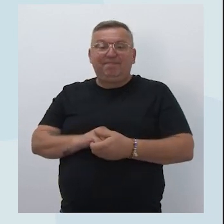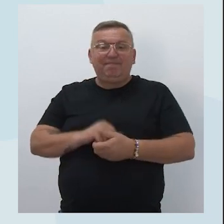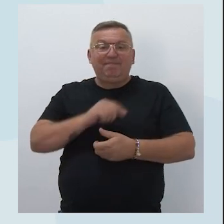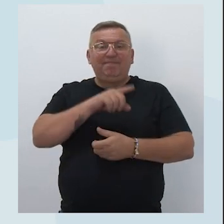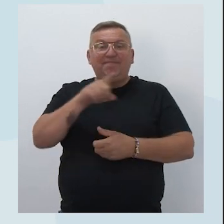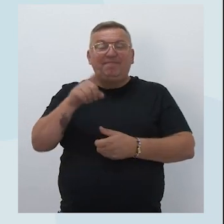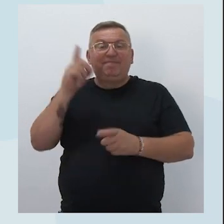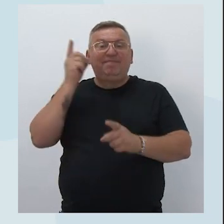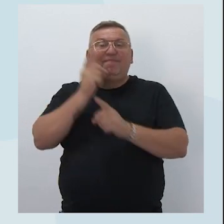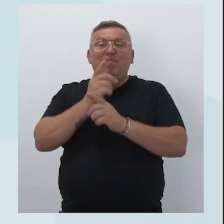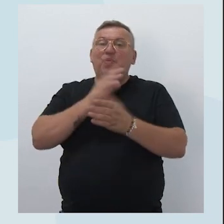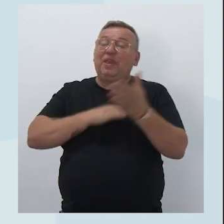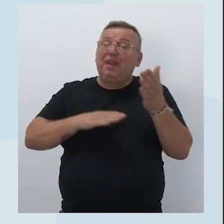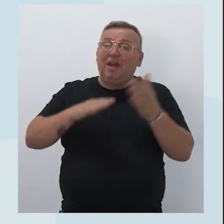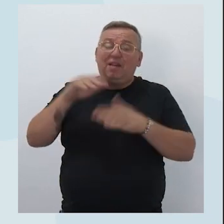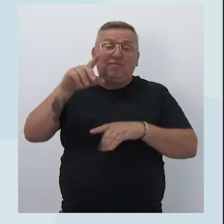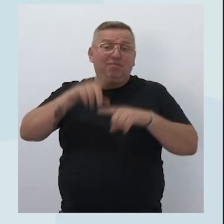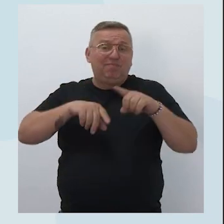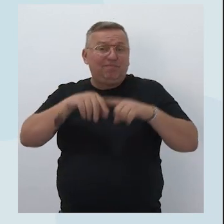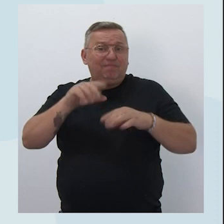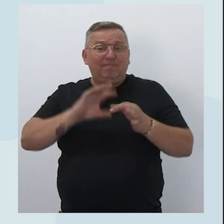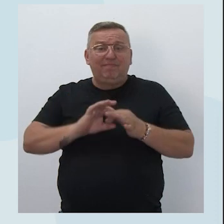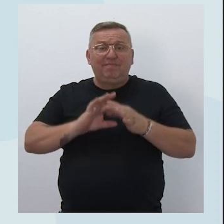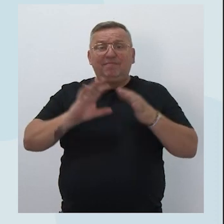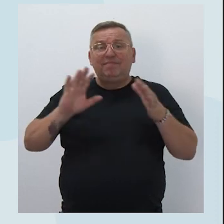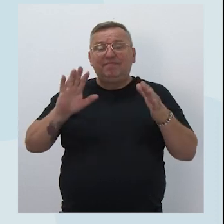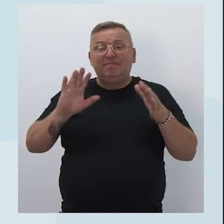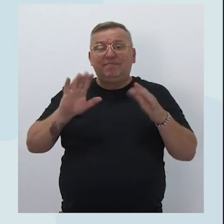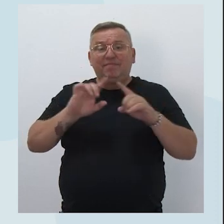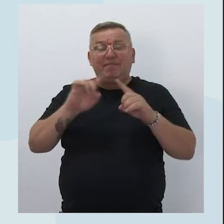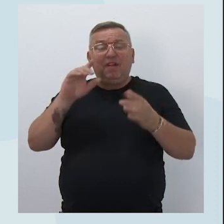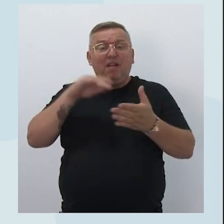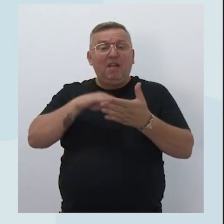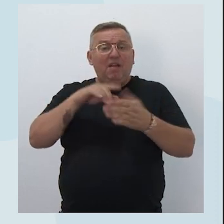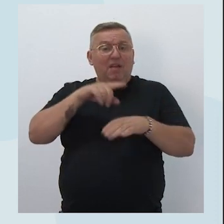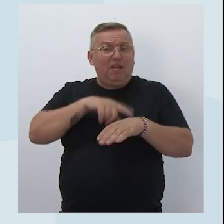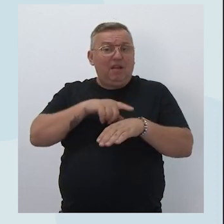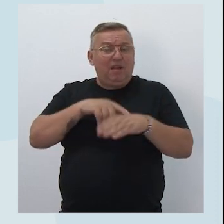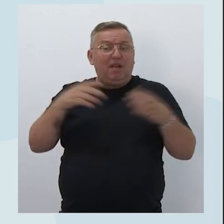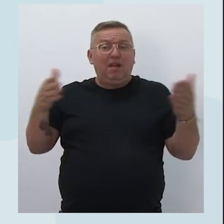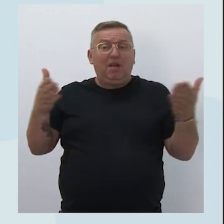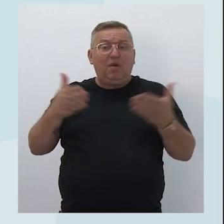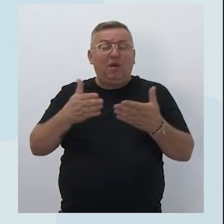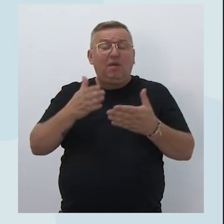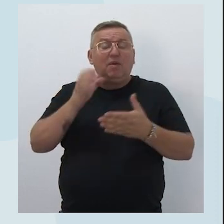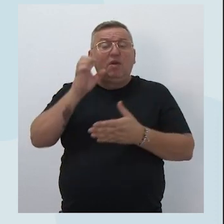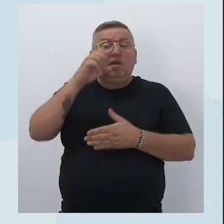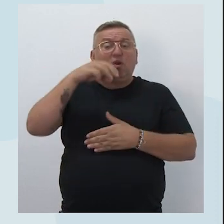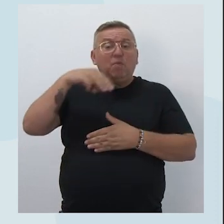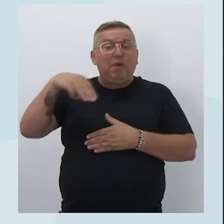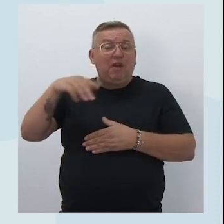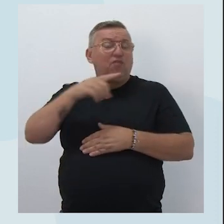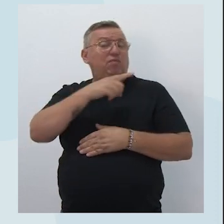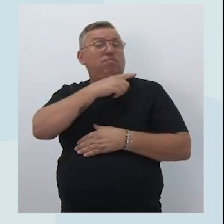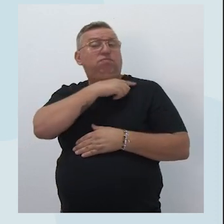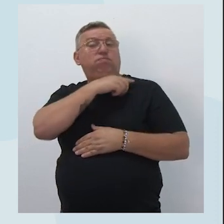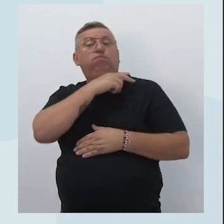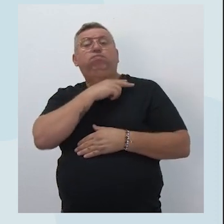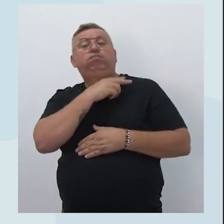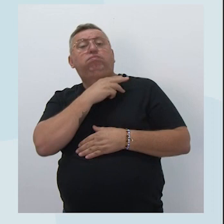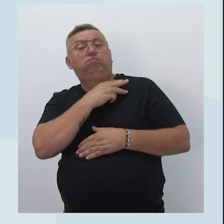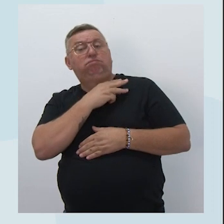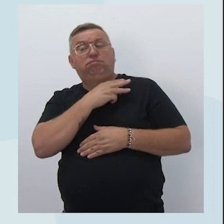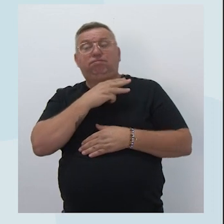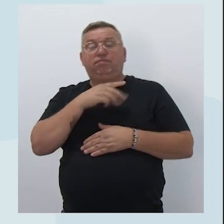vão encontrar todos os materiais disponíveis até o momento para o ensino médio. Vale a pena vocês navegarem